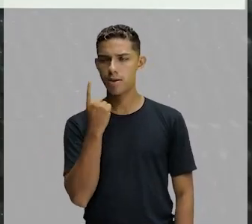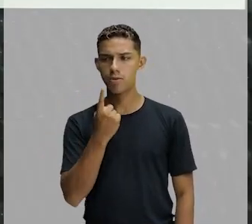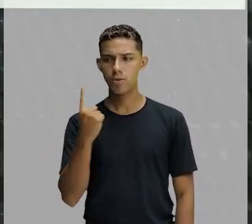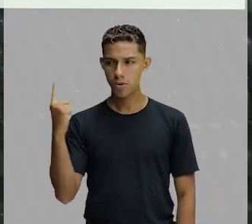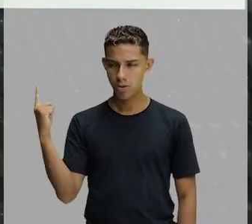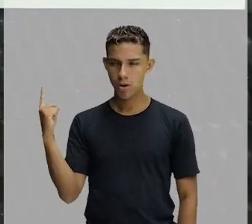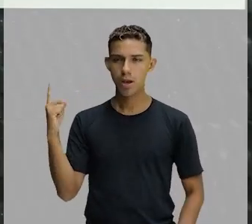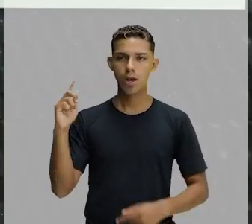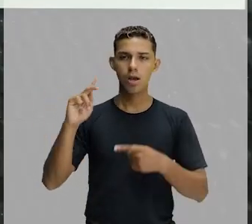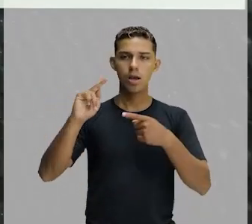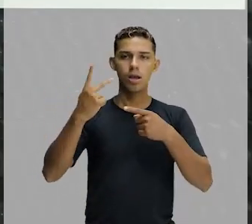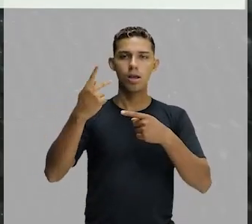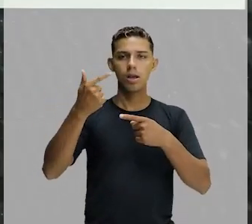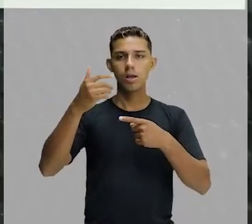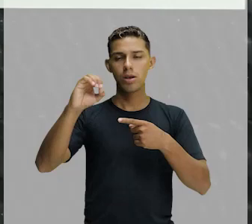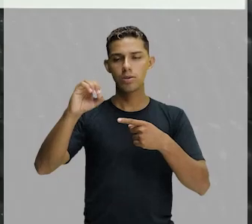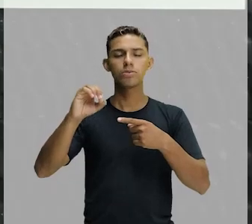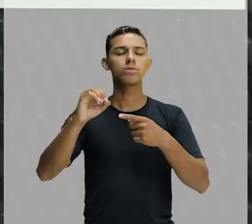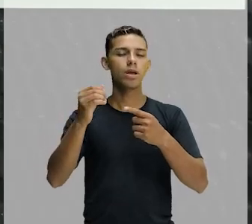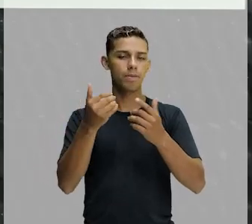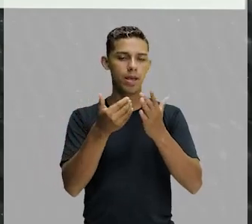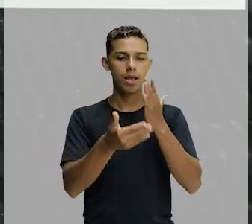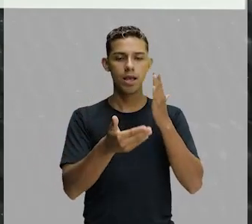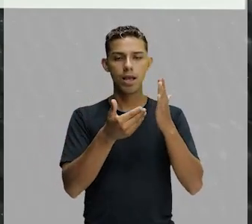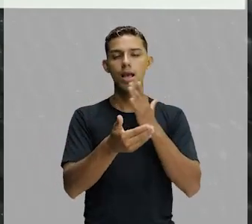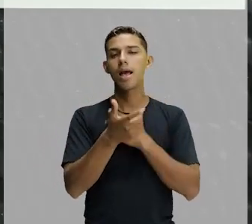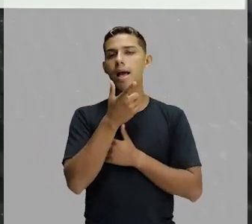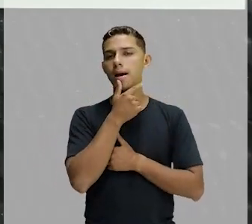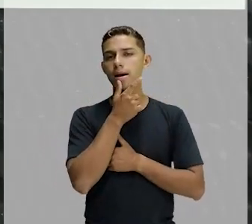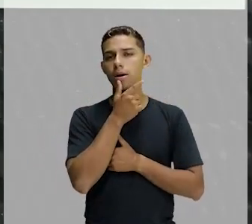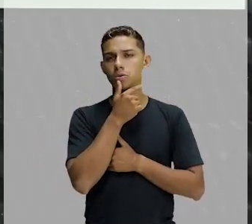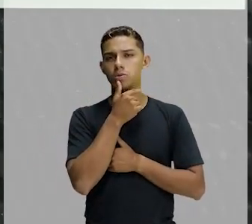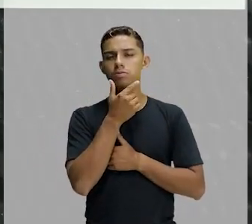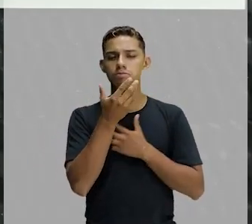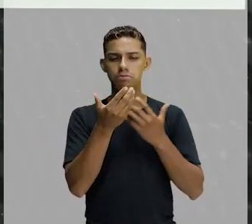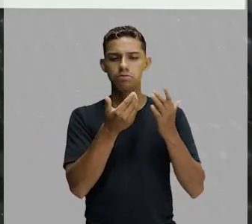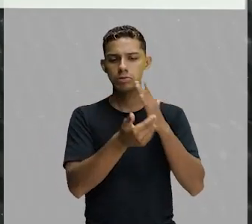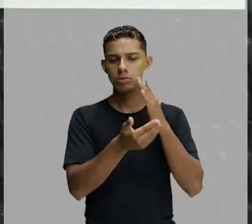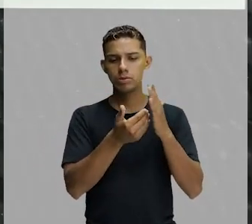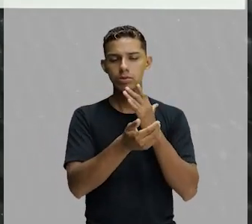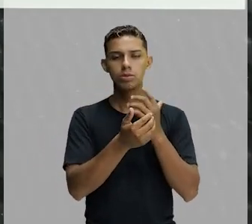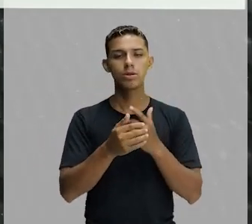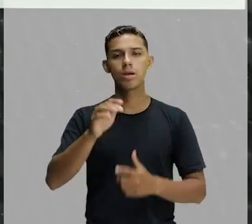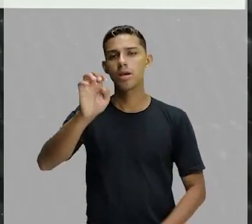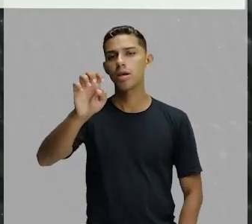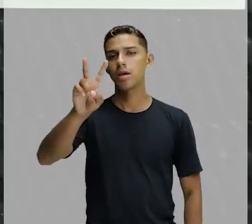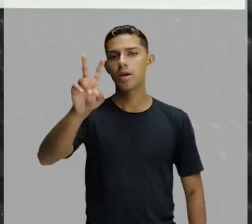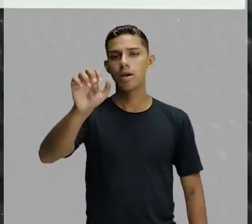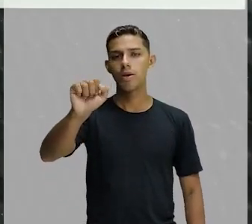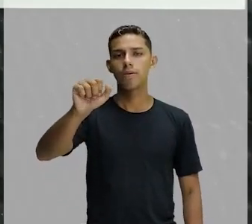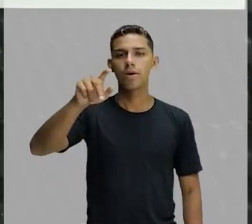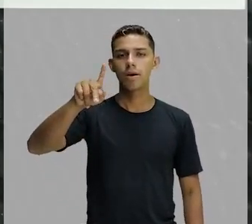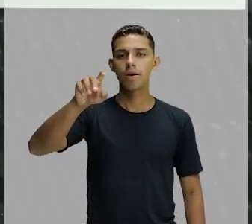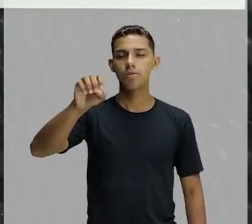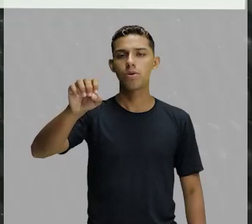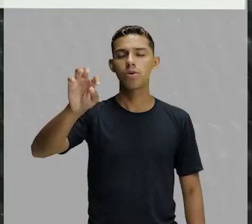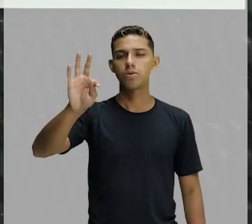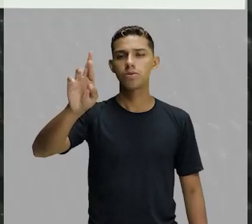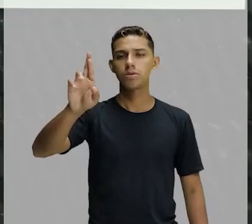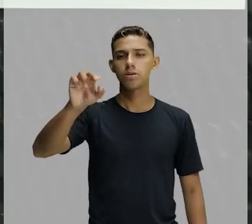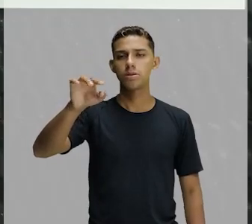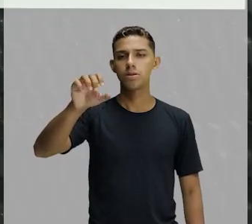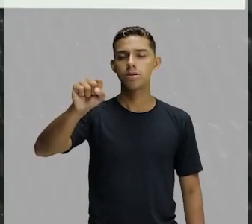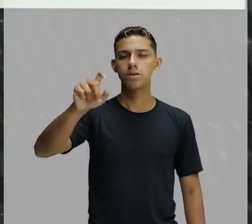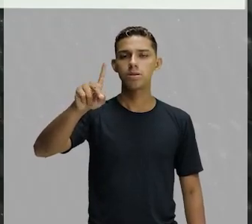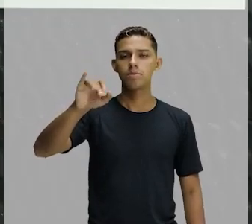abertura dos estômatos, a planta também perde água no processo de evapotranspiração. Então,